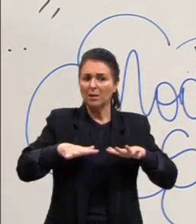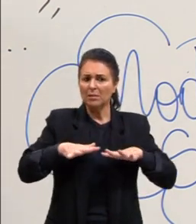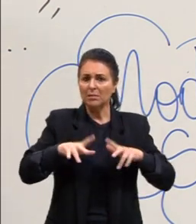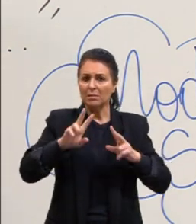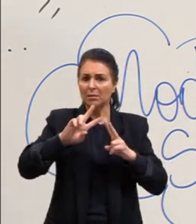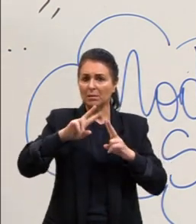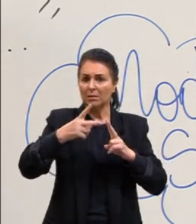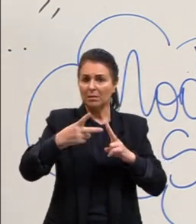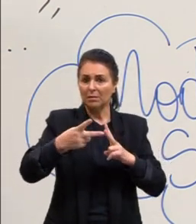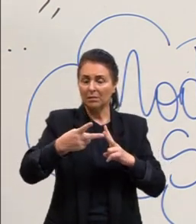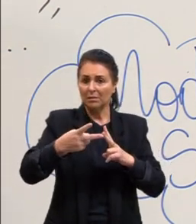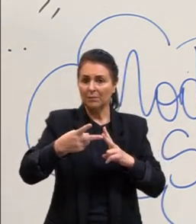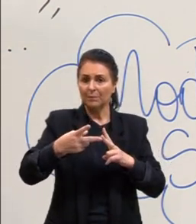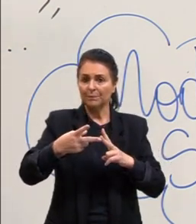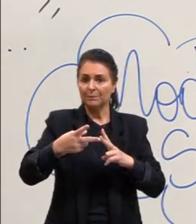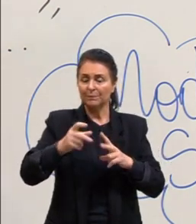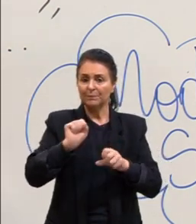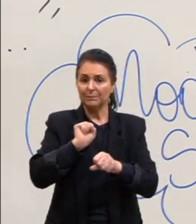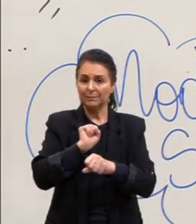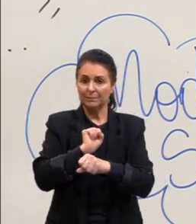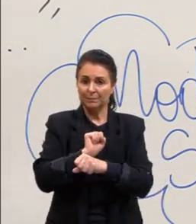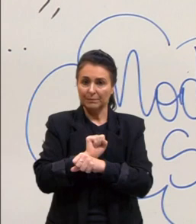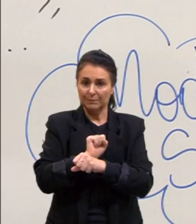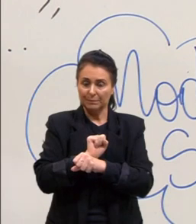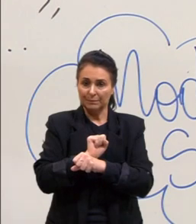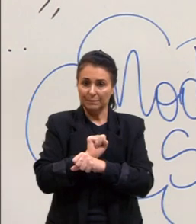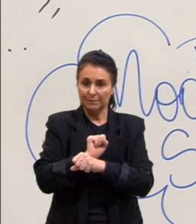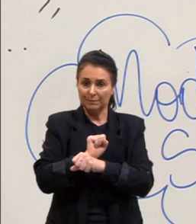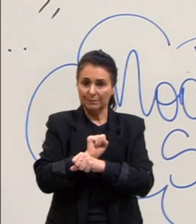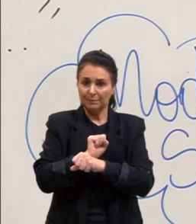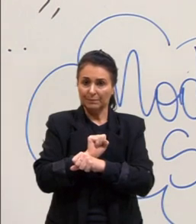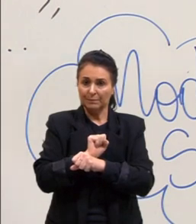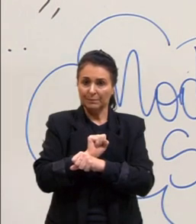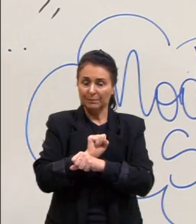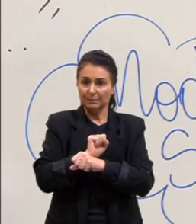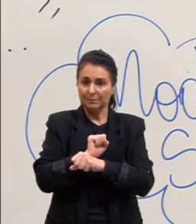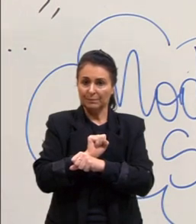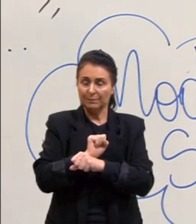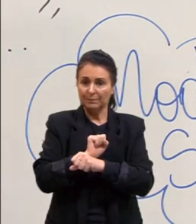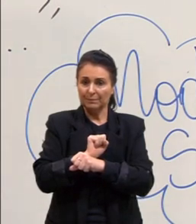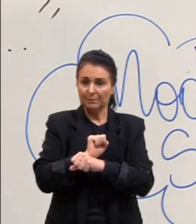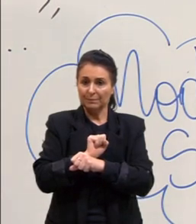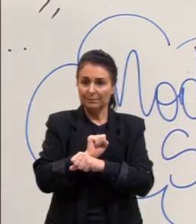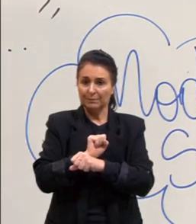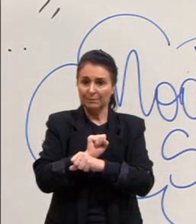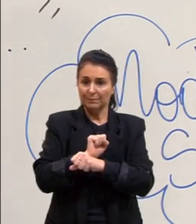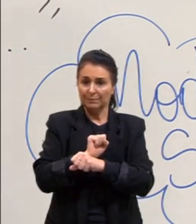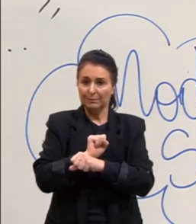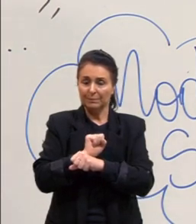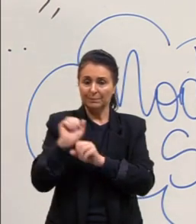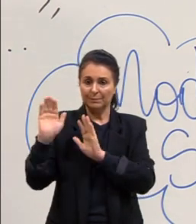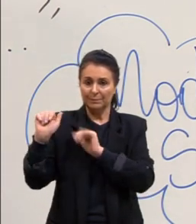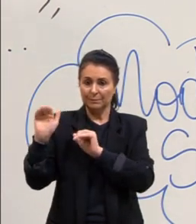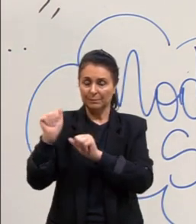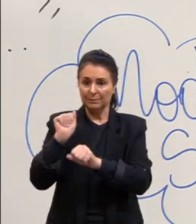plano ai as errado quando a errado soltaria podrás